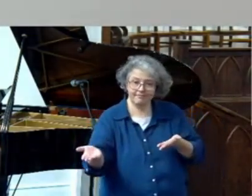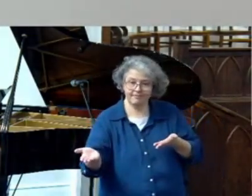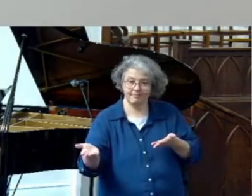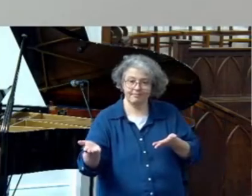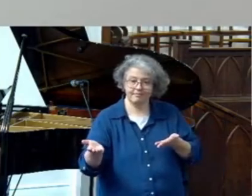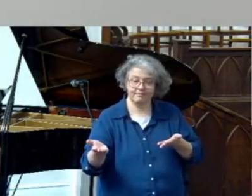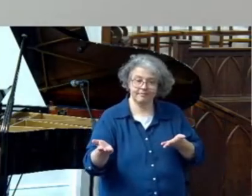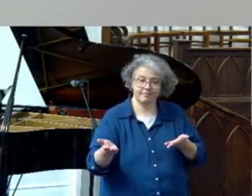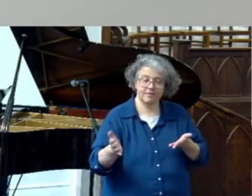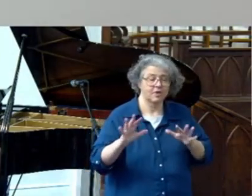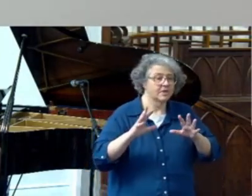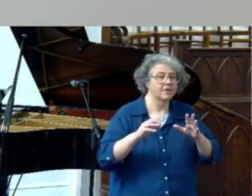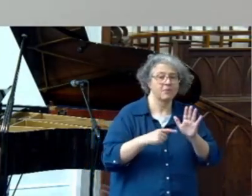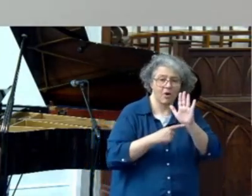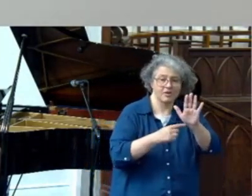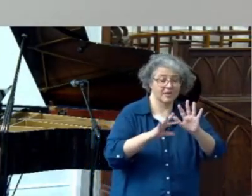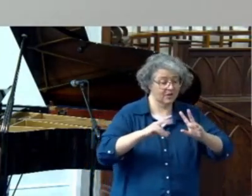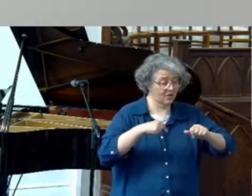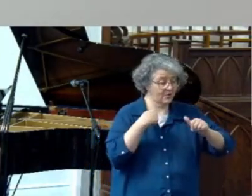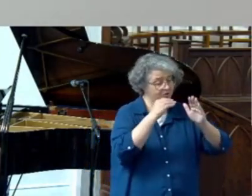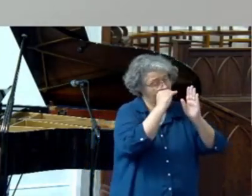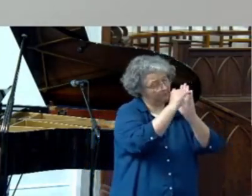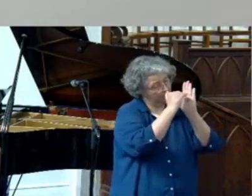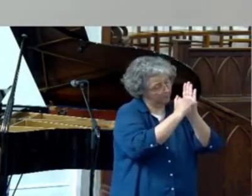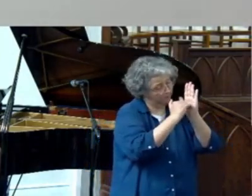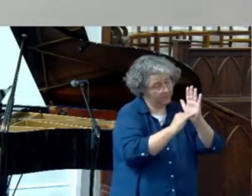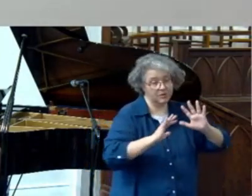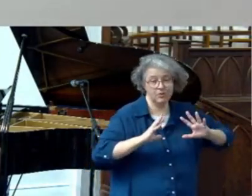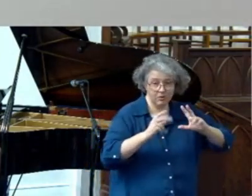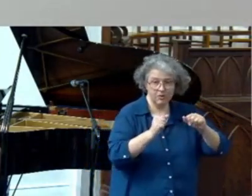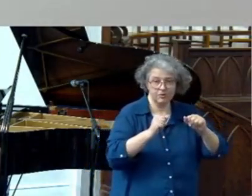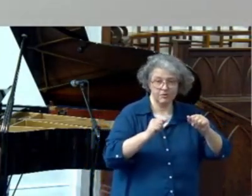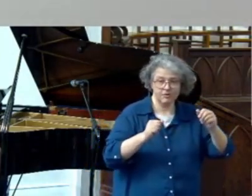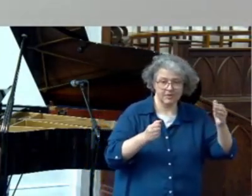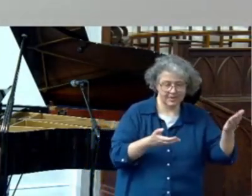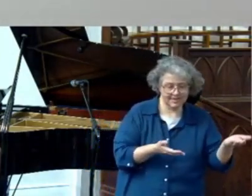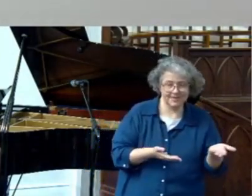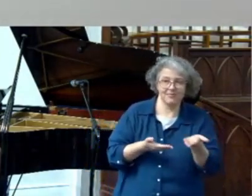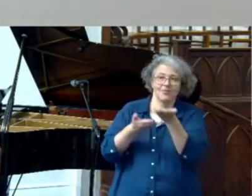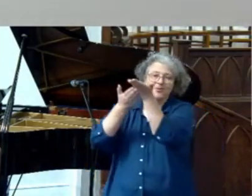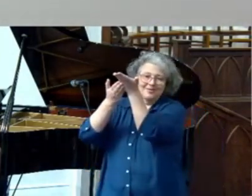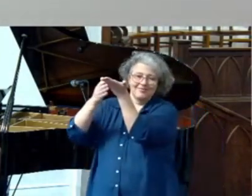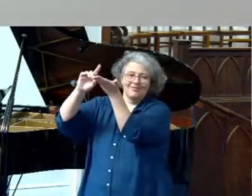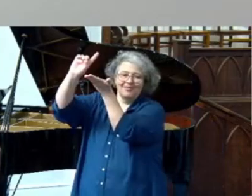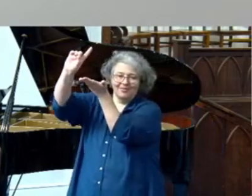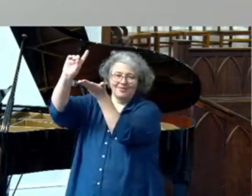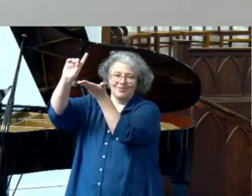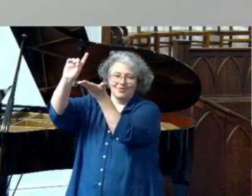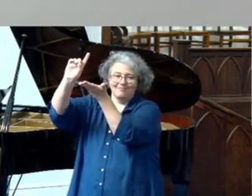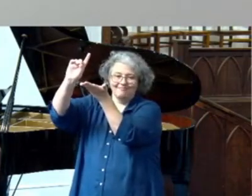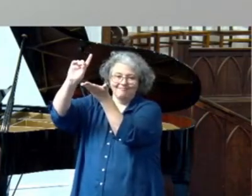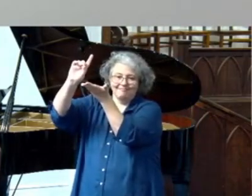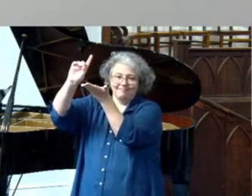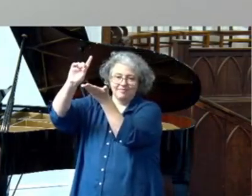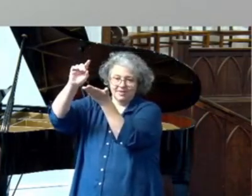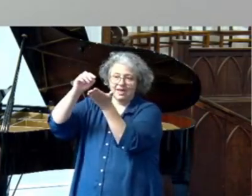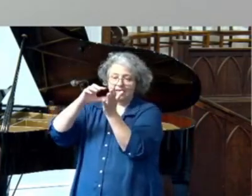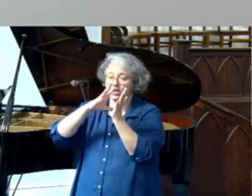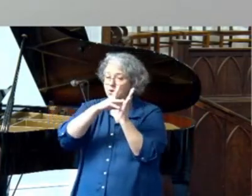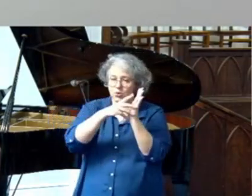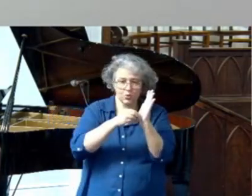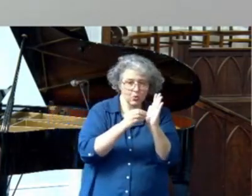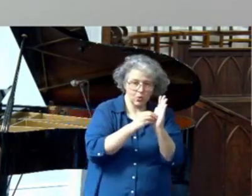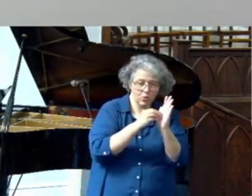nosso planejamento, todas as nossas decisões devem ser submetidos a Deus. Irmãos, eu